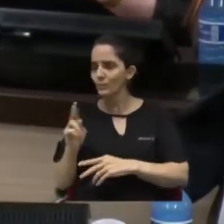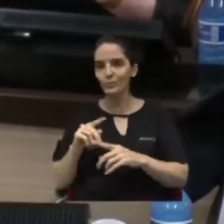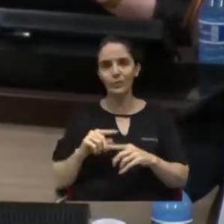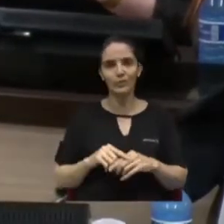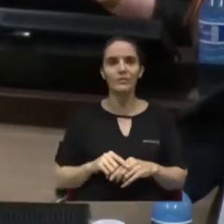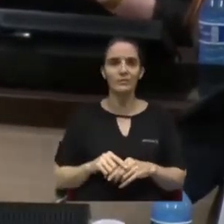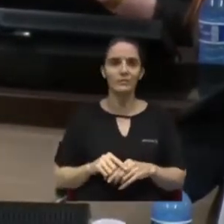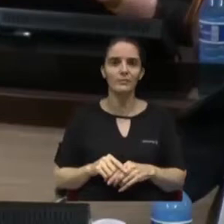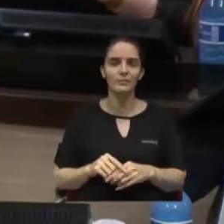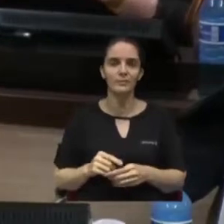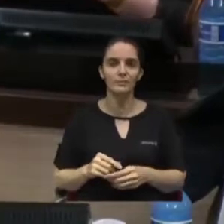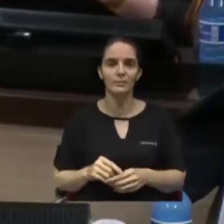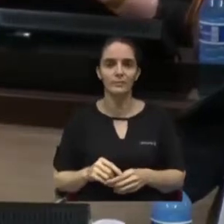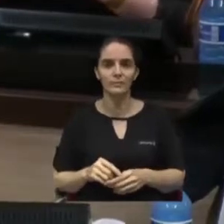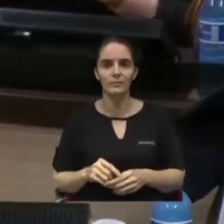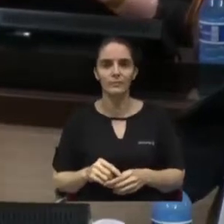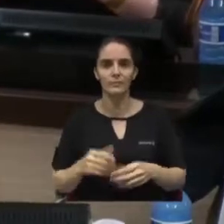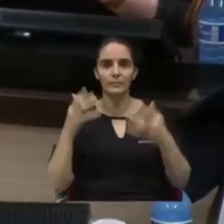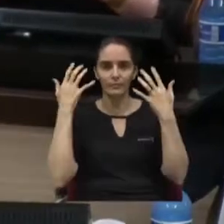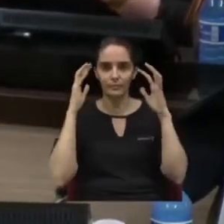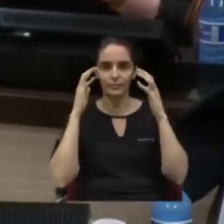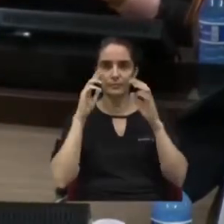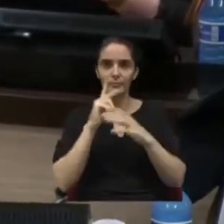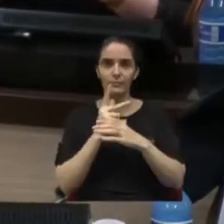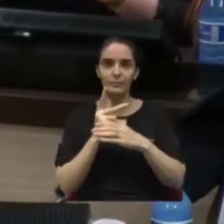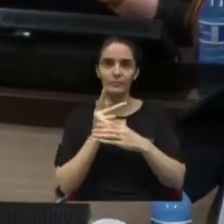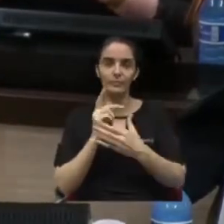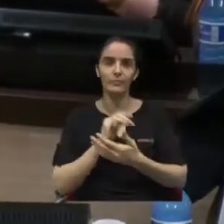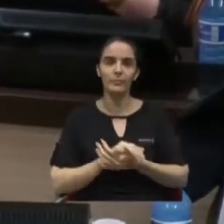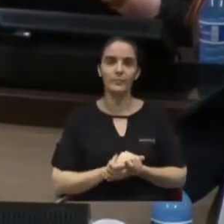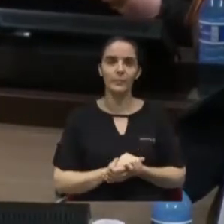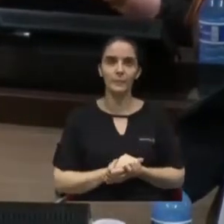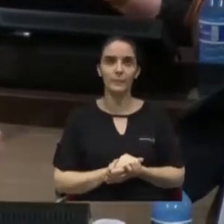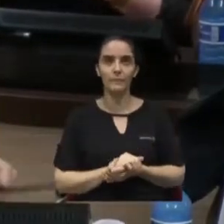título de sugestão. Mais uma vez, parabéns, vereador Helder.